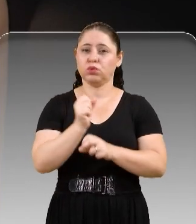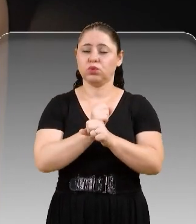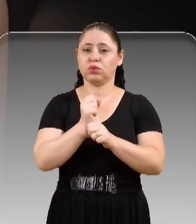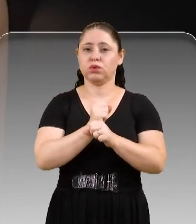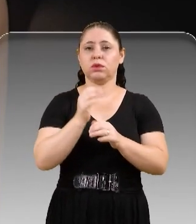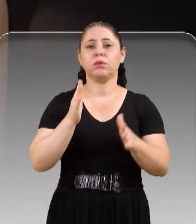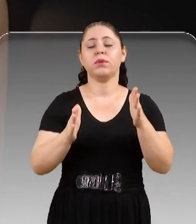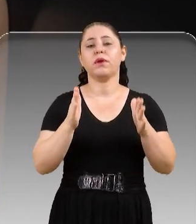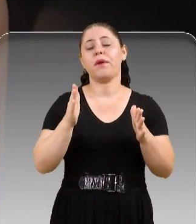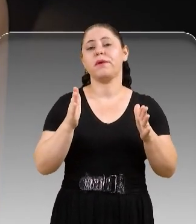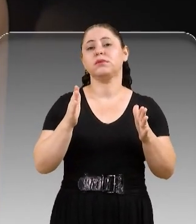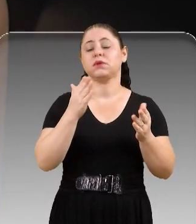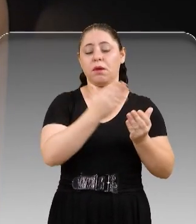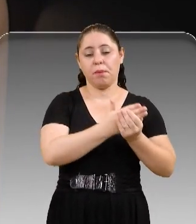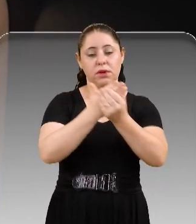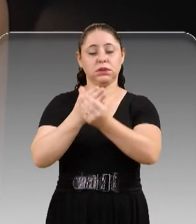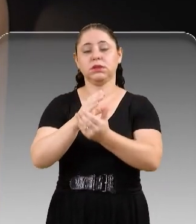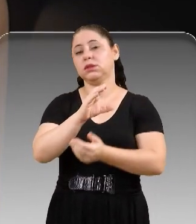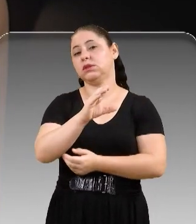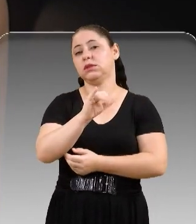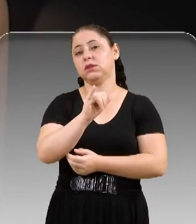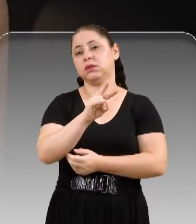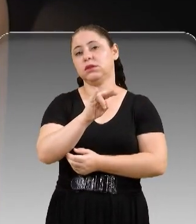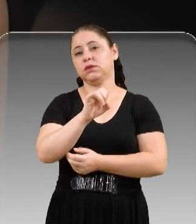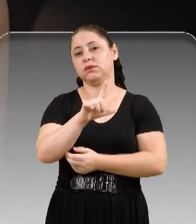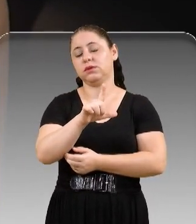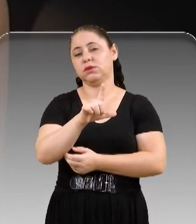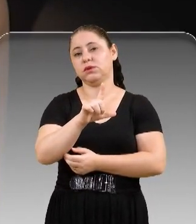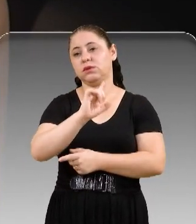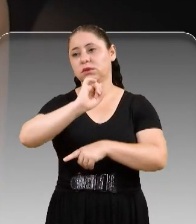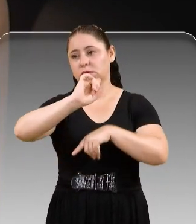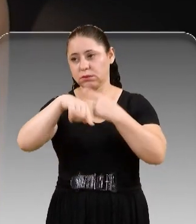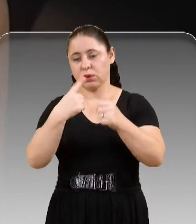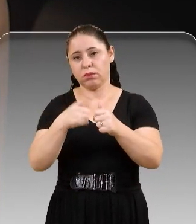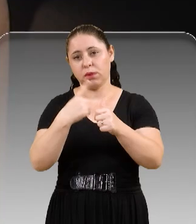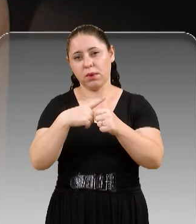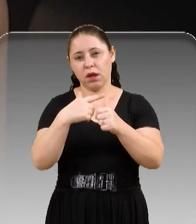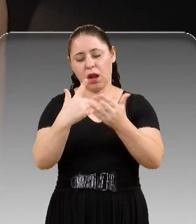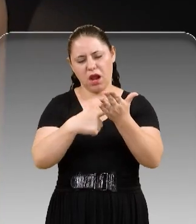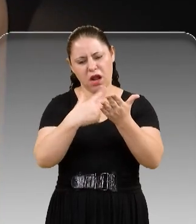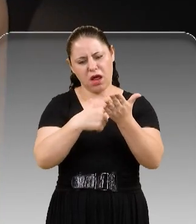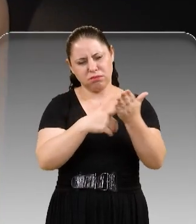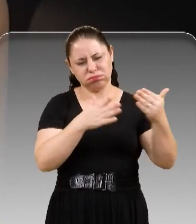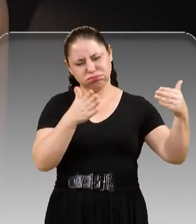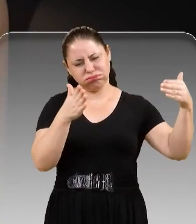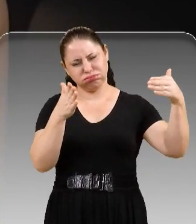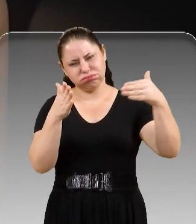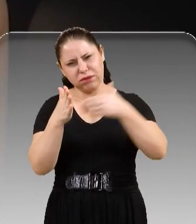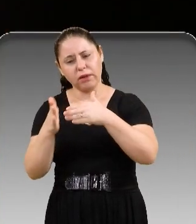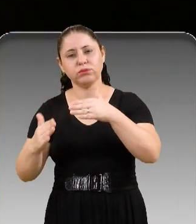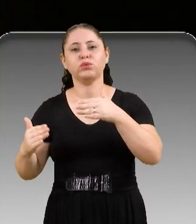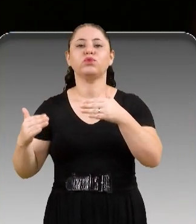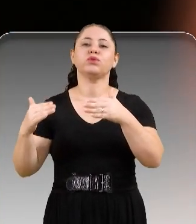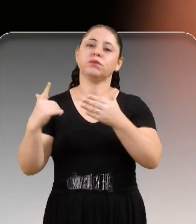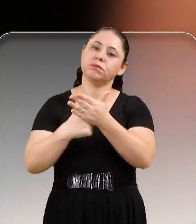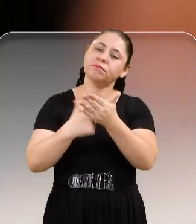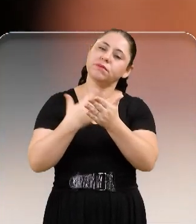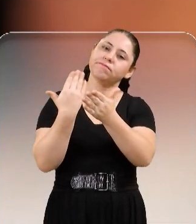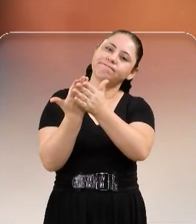2 anos e pegava o processo civil, né, do primeiro livro ao último livro, estudando